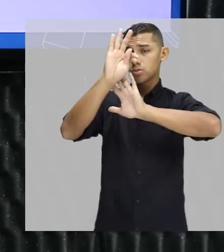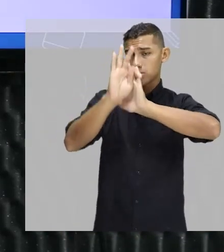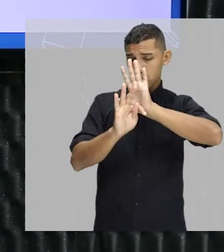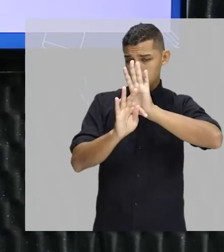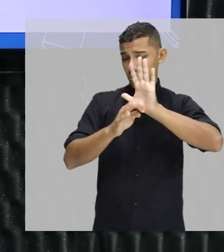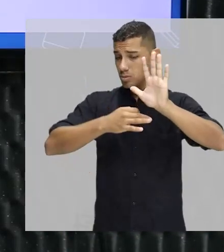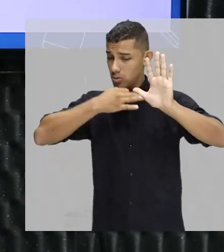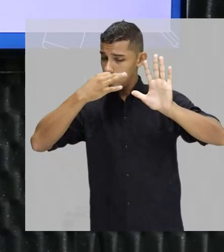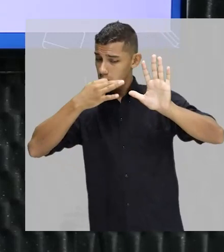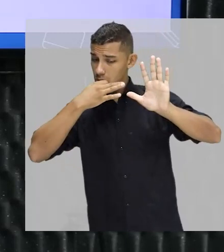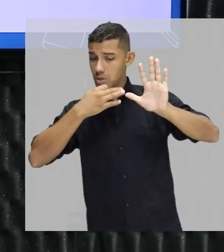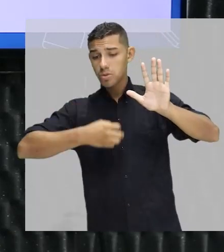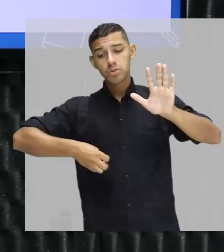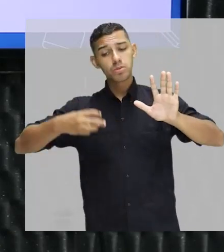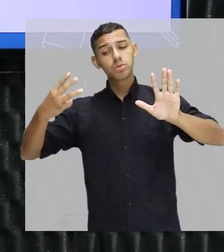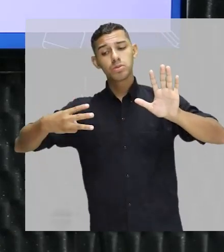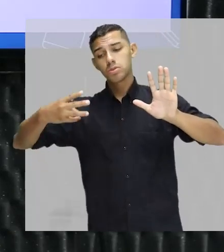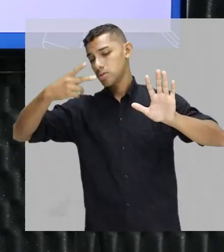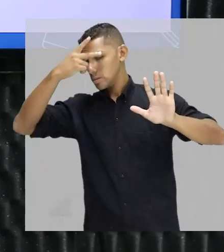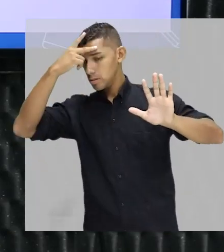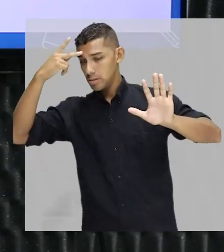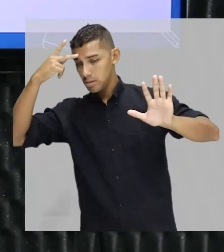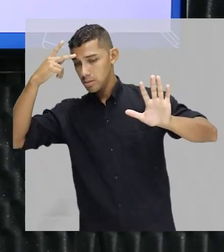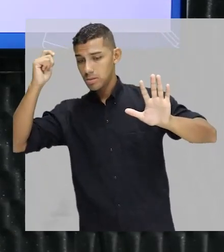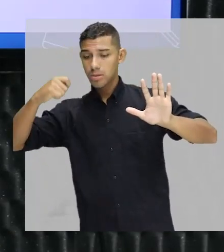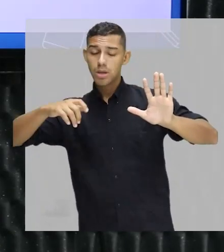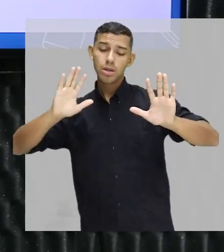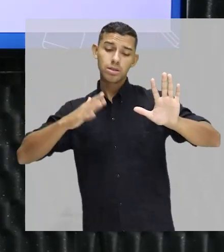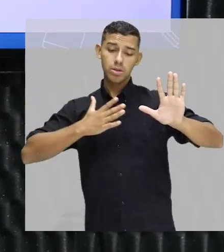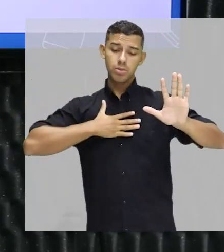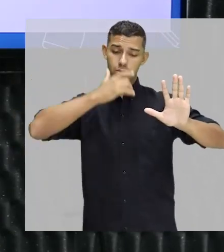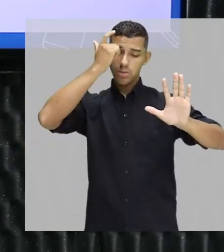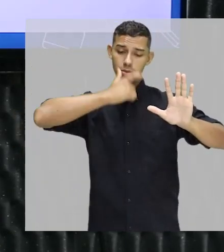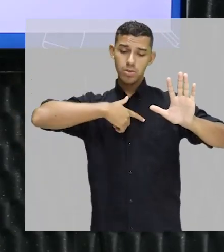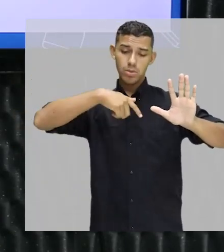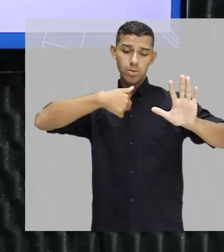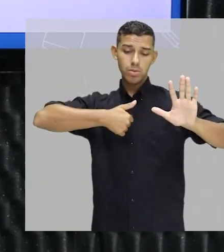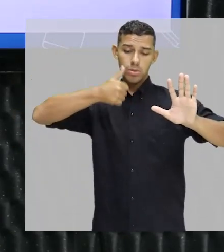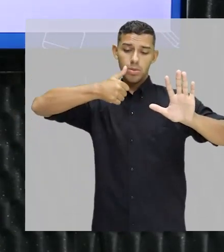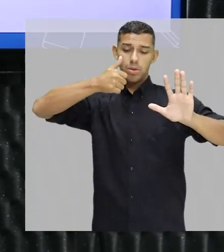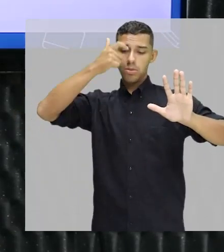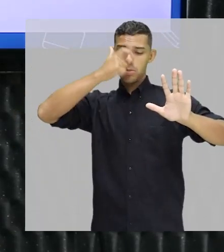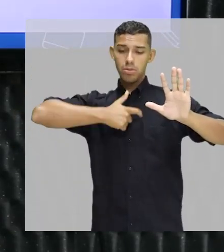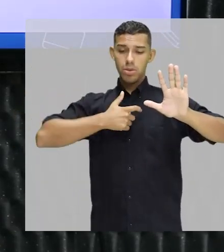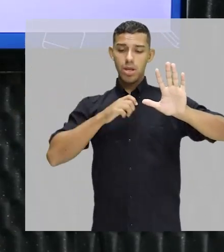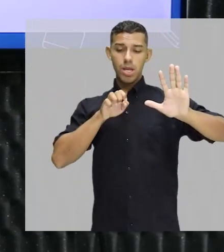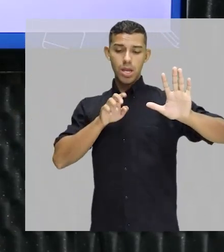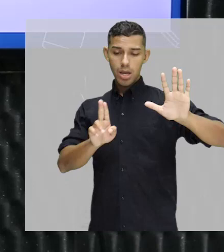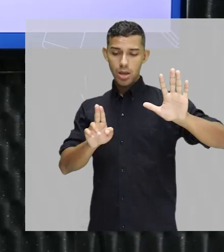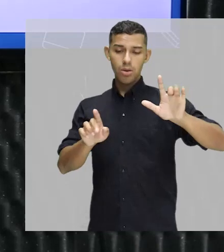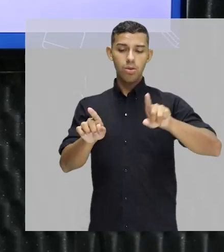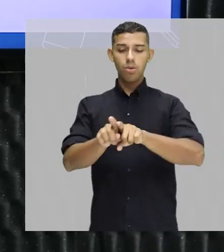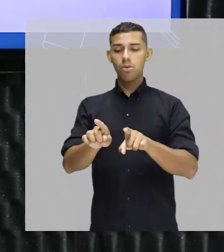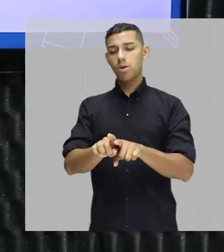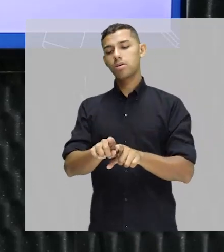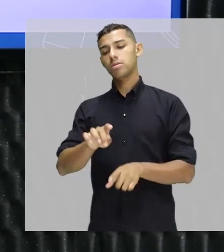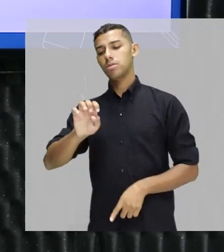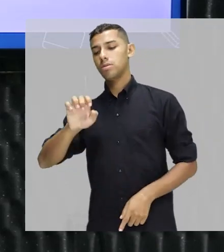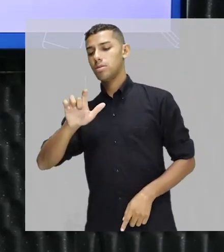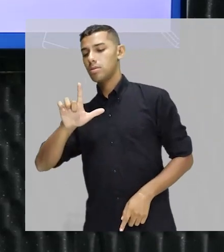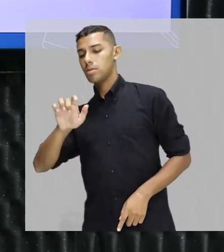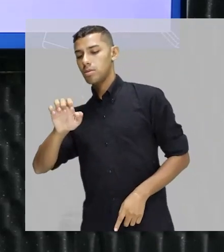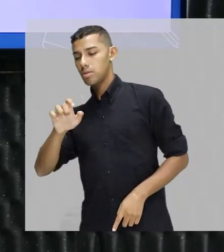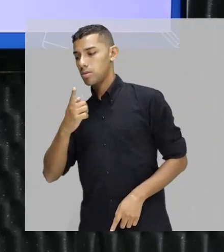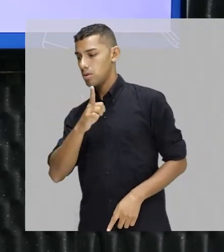em terceira pessoa. Geralmente vai vir em primeira pessoa, né? Mas ele pode colocar ali também, aparecer em terceira